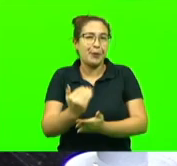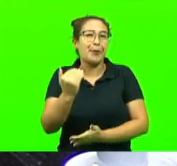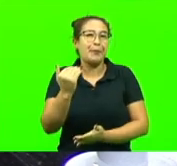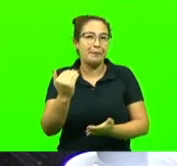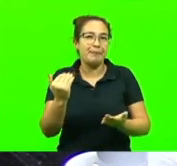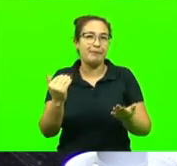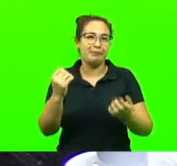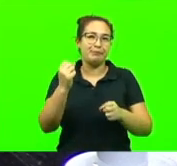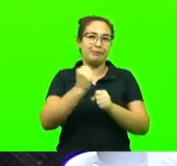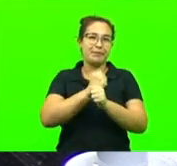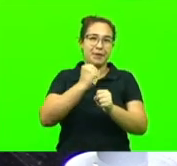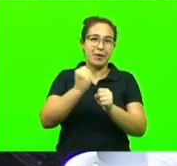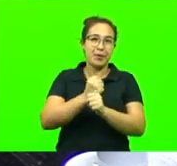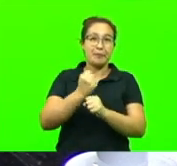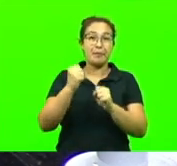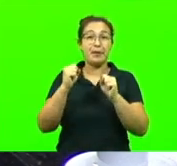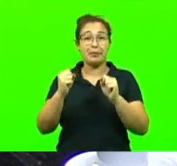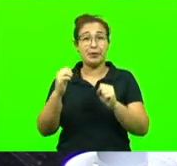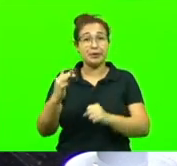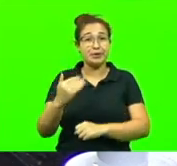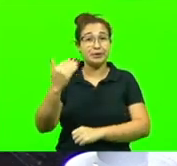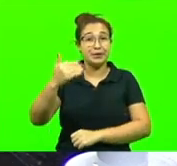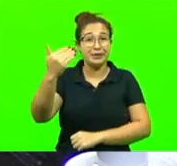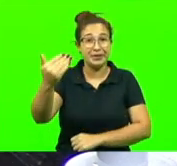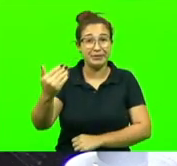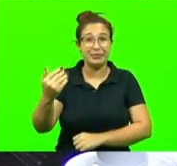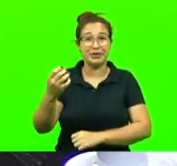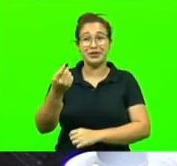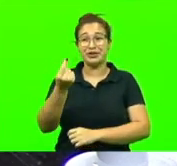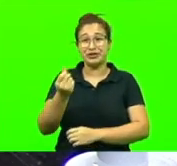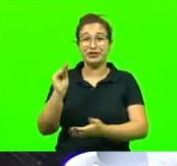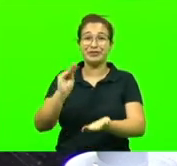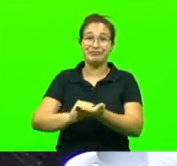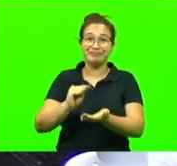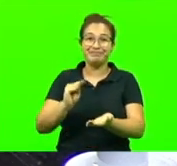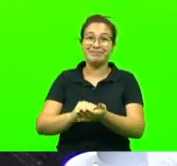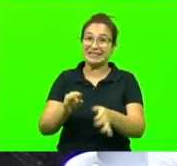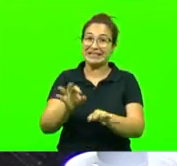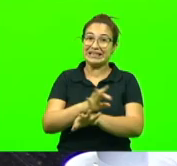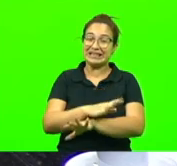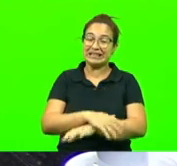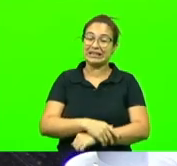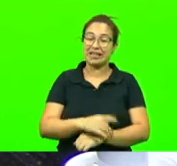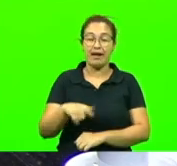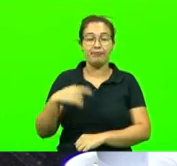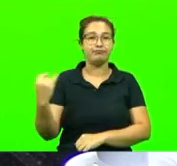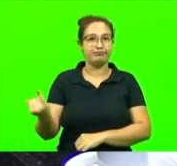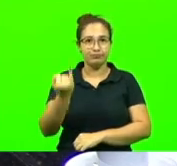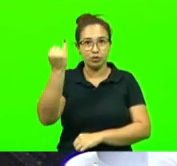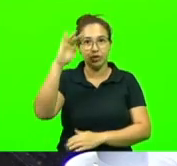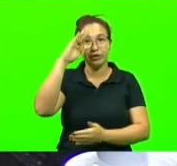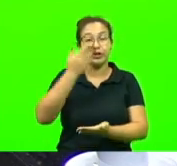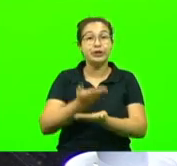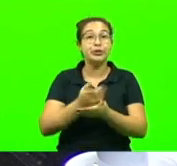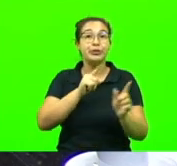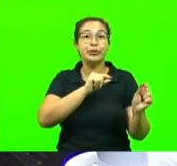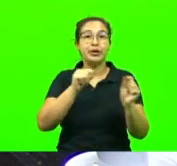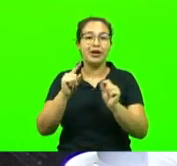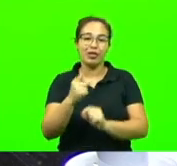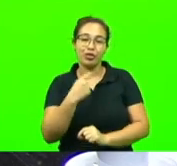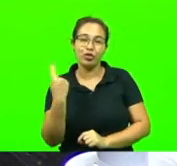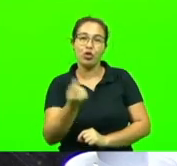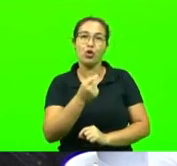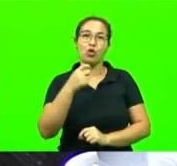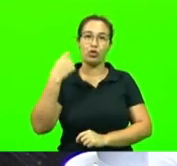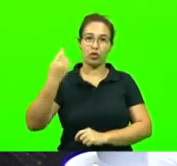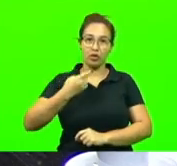amanhã não terão dinheiro para concluir. Isso aqui é muito importante e acredito que nós, como parlamento,